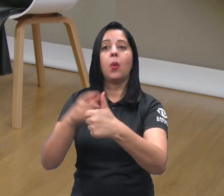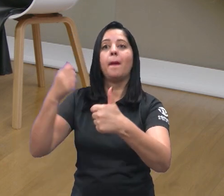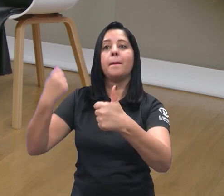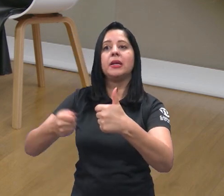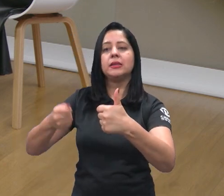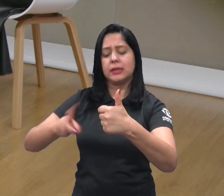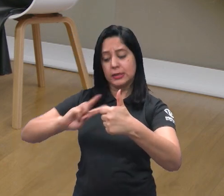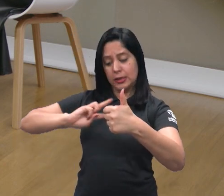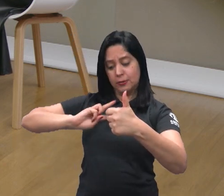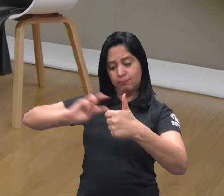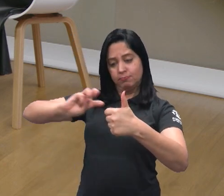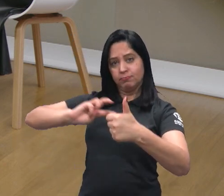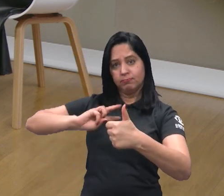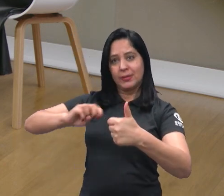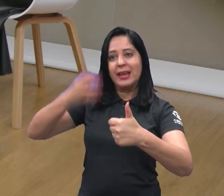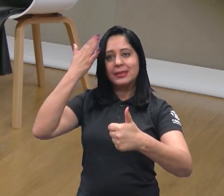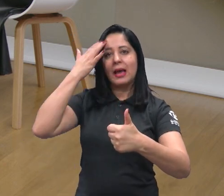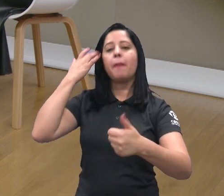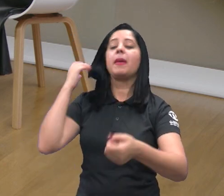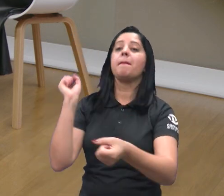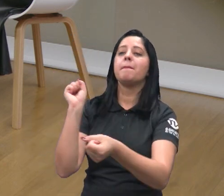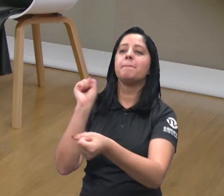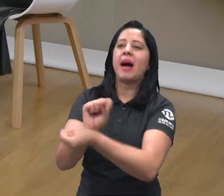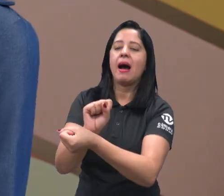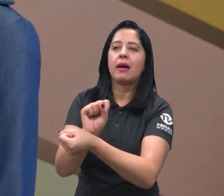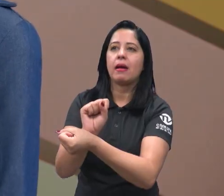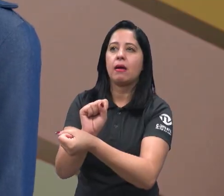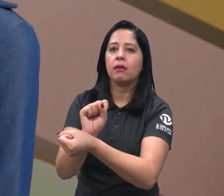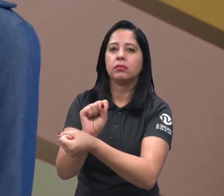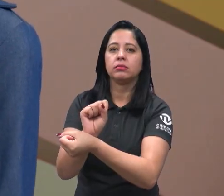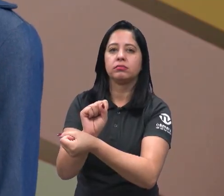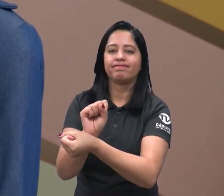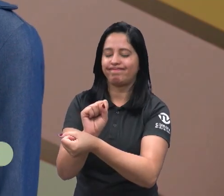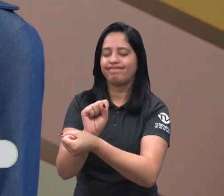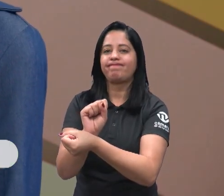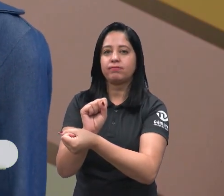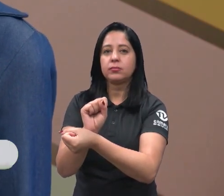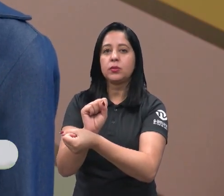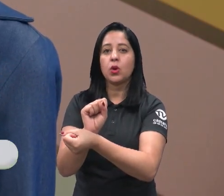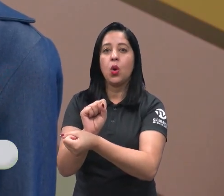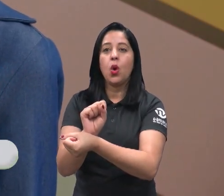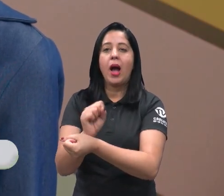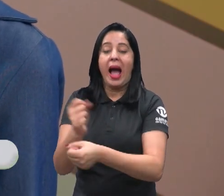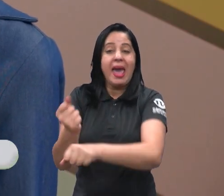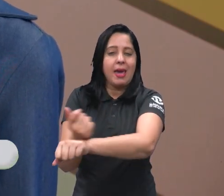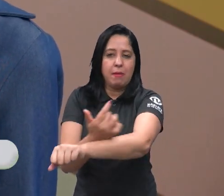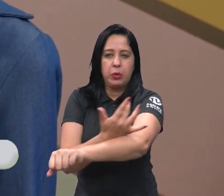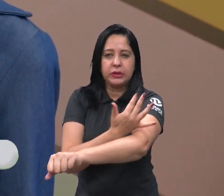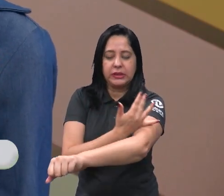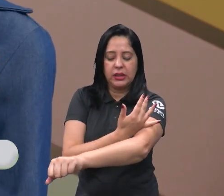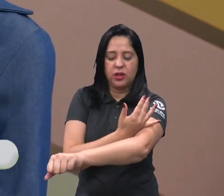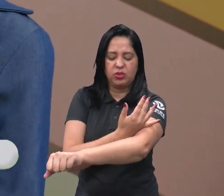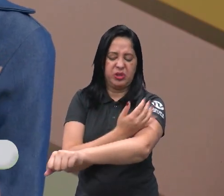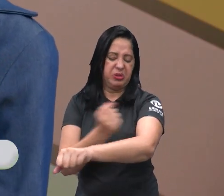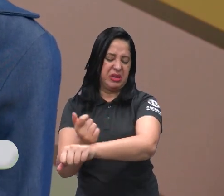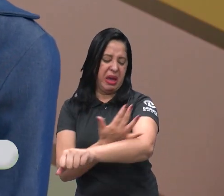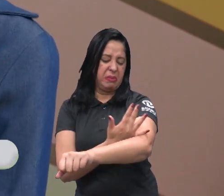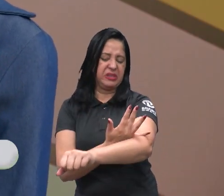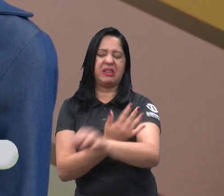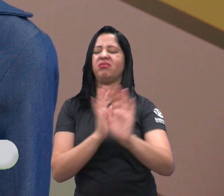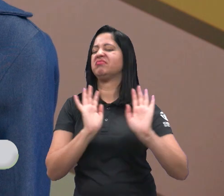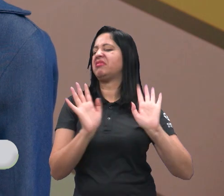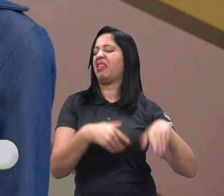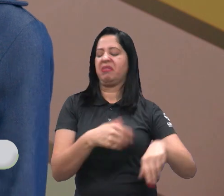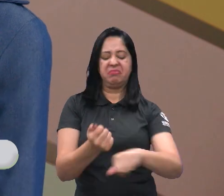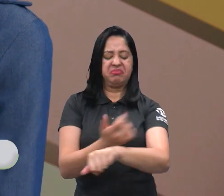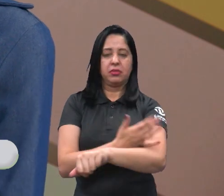mesma. Então, parar de minimizar ou invalidar as suas emoções. Né? Então, quando eu estou, nesse exemplo que eu